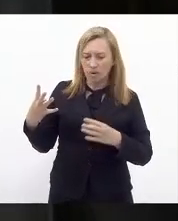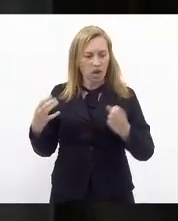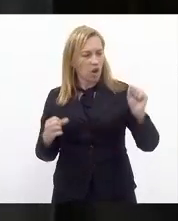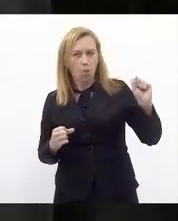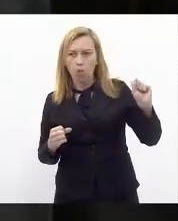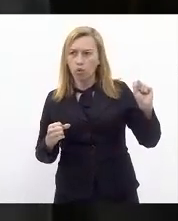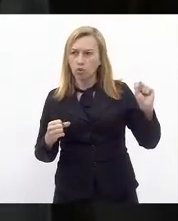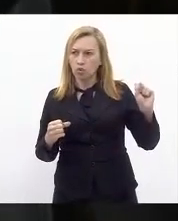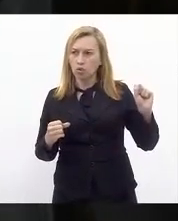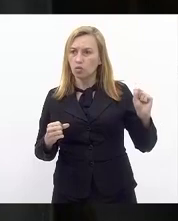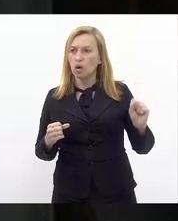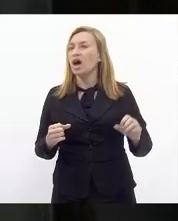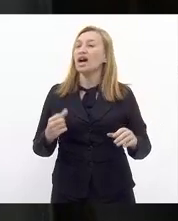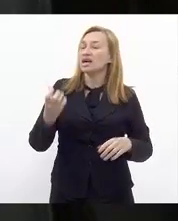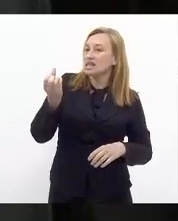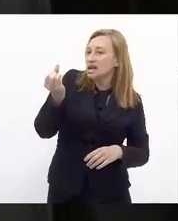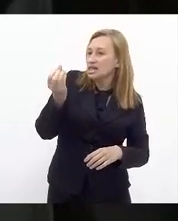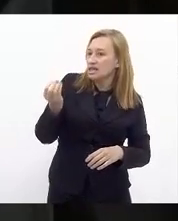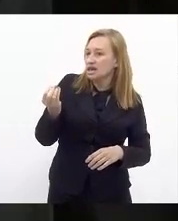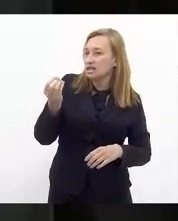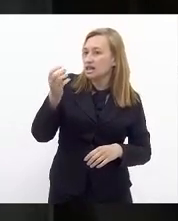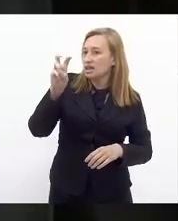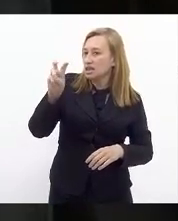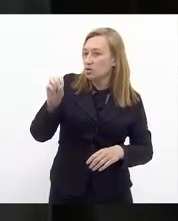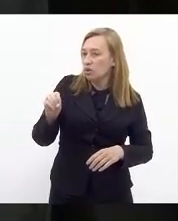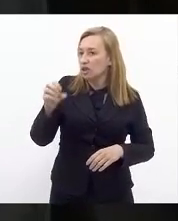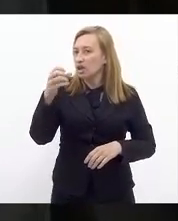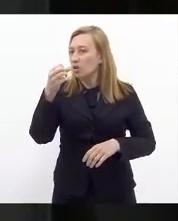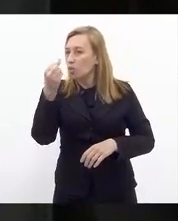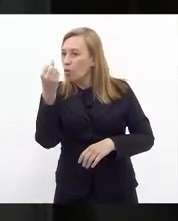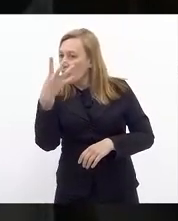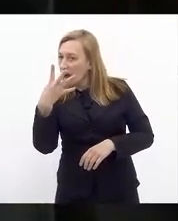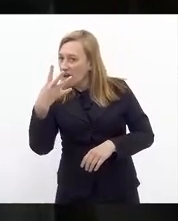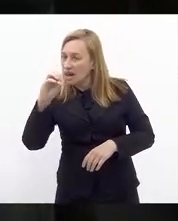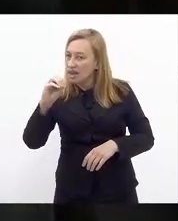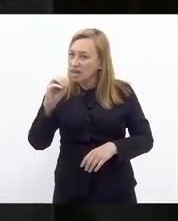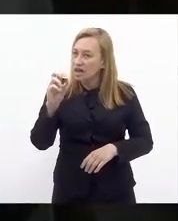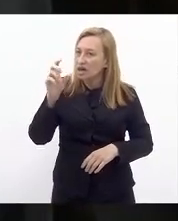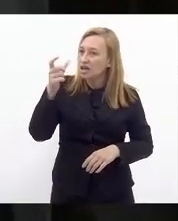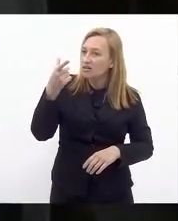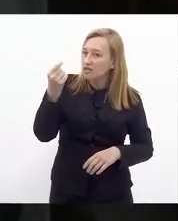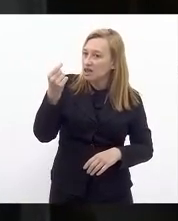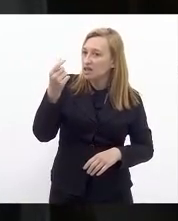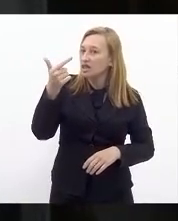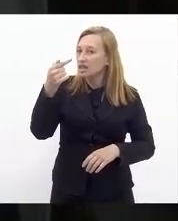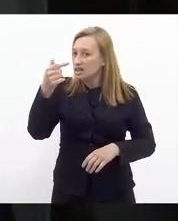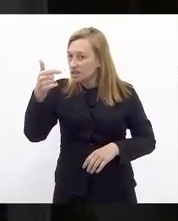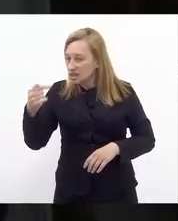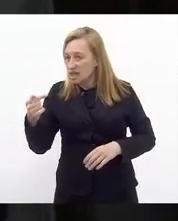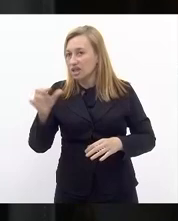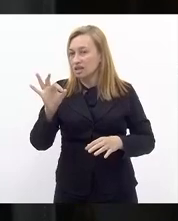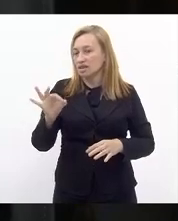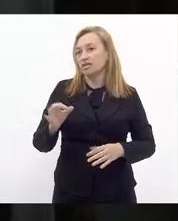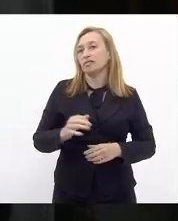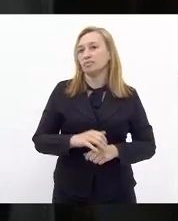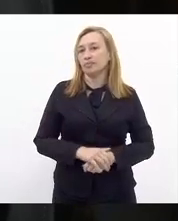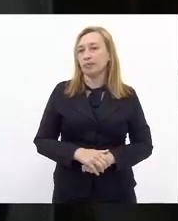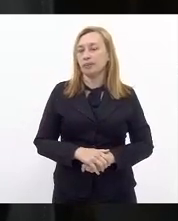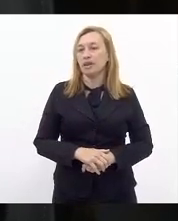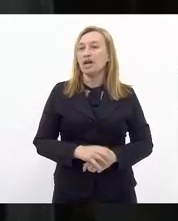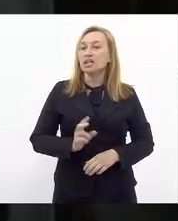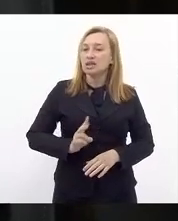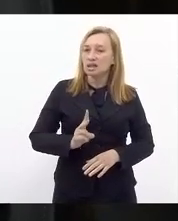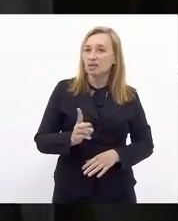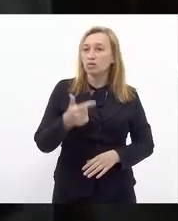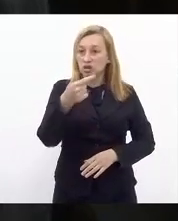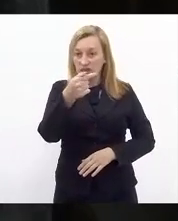60 50 40-30 20 e 17 já tentou se o tempo